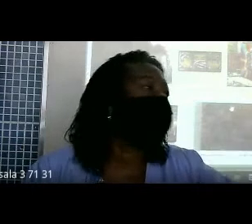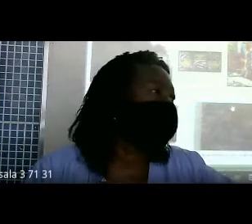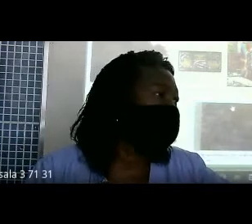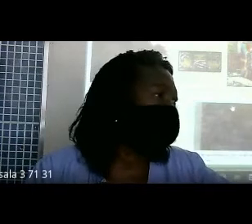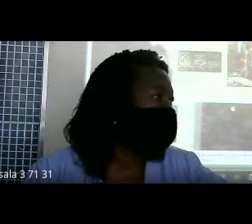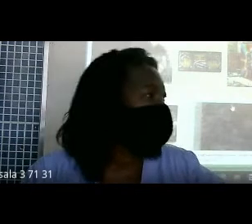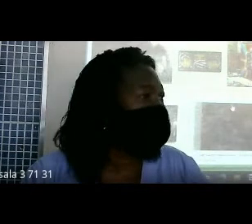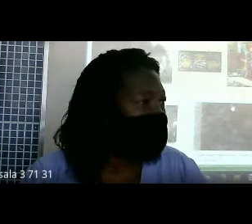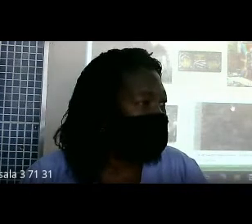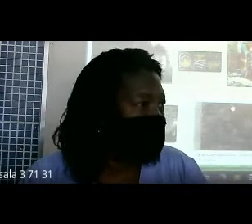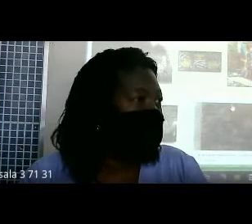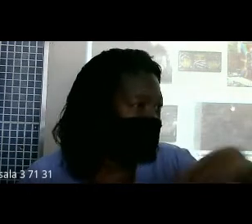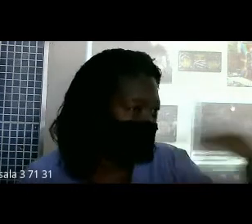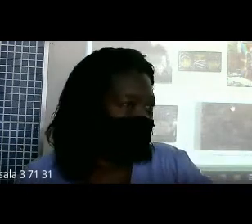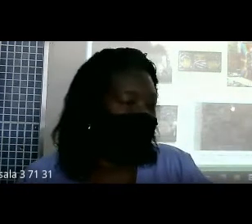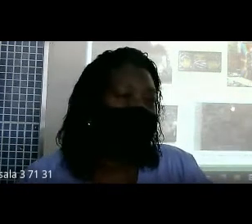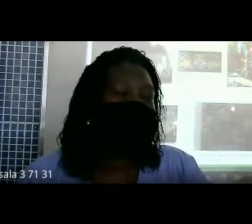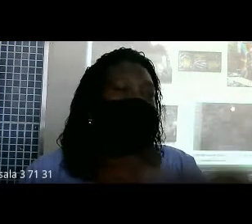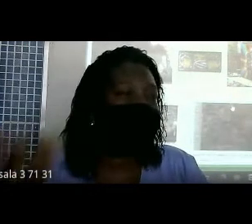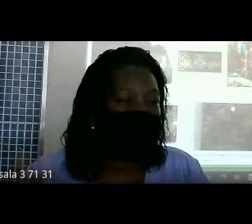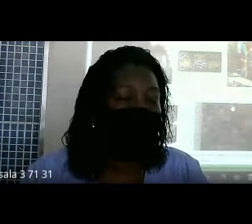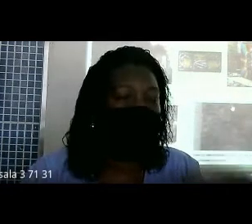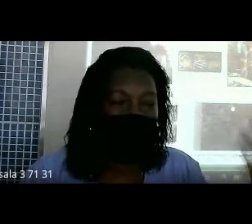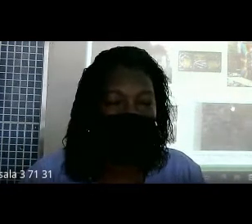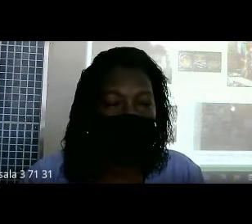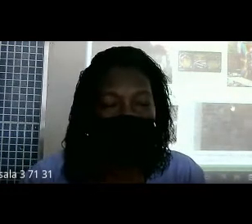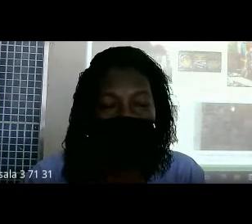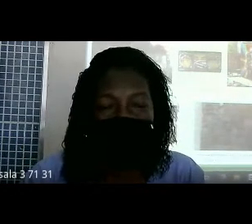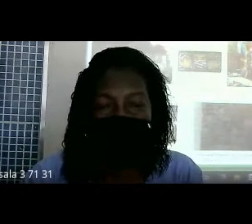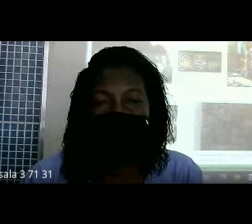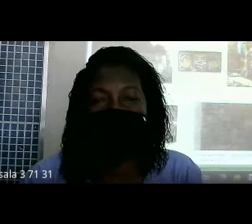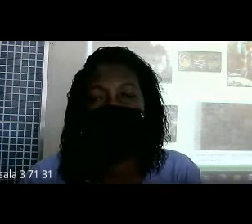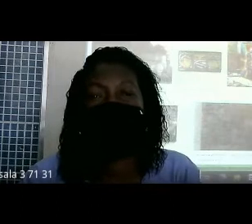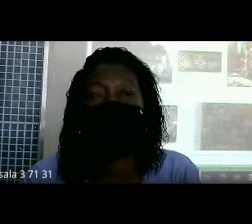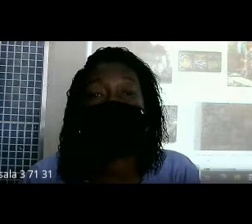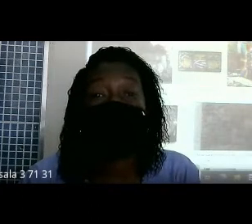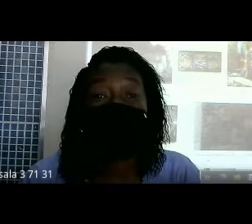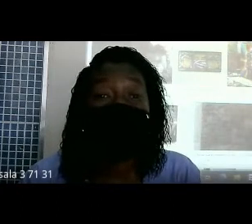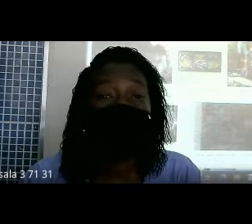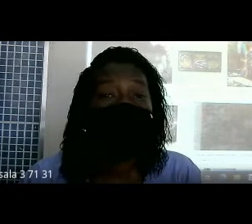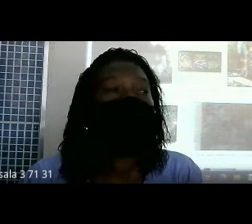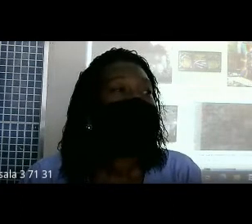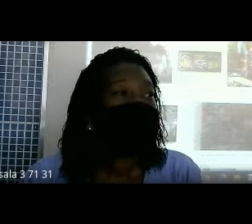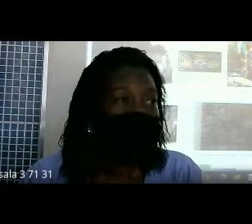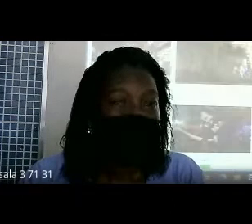em cima da pichação do outro, que é falta de ética, falta de respeito, né? Vamos dizer assim.